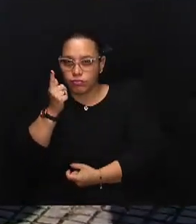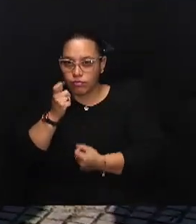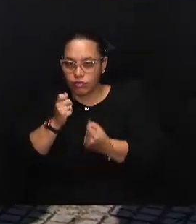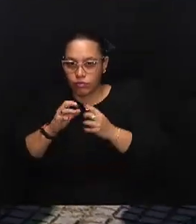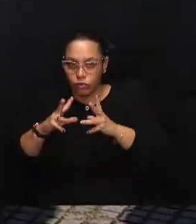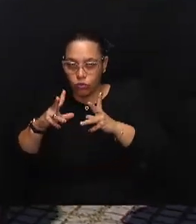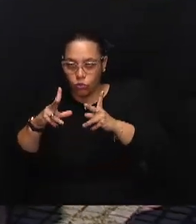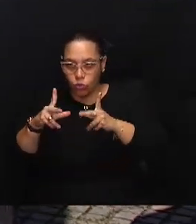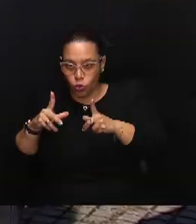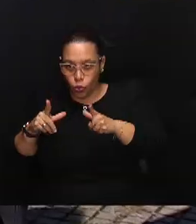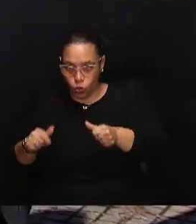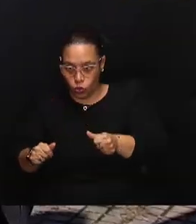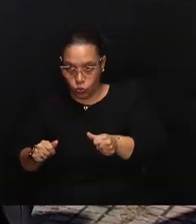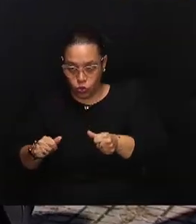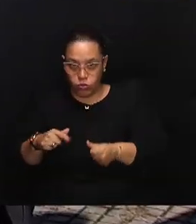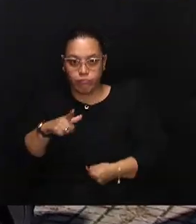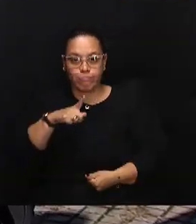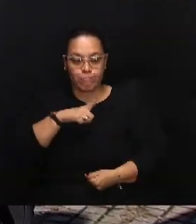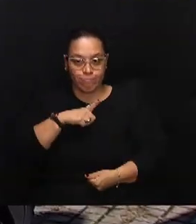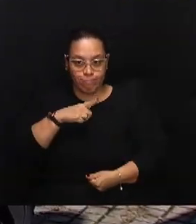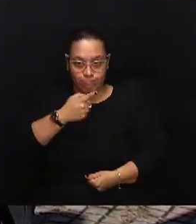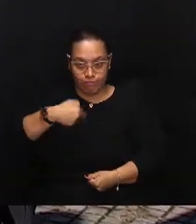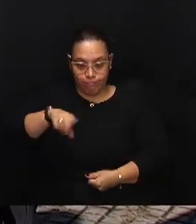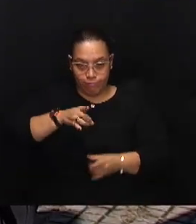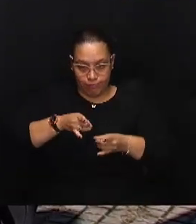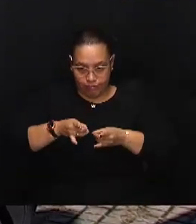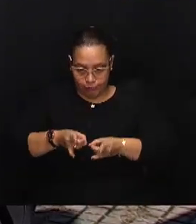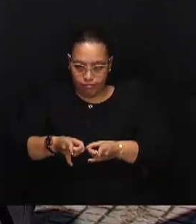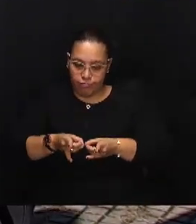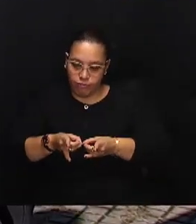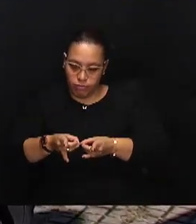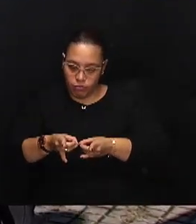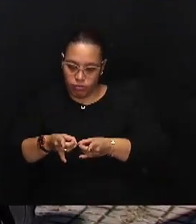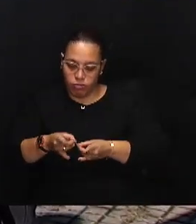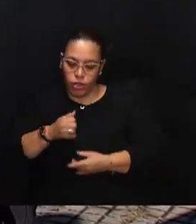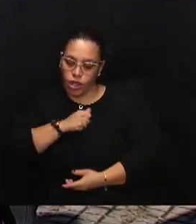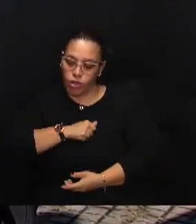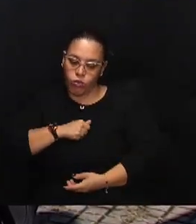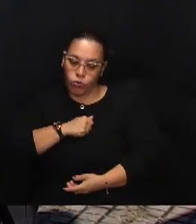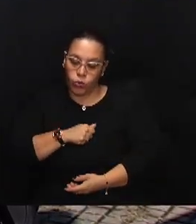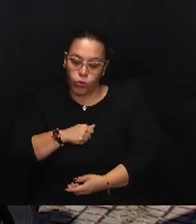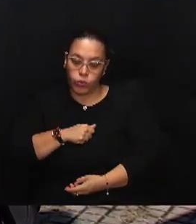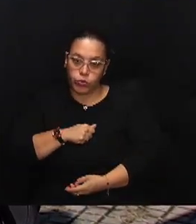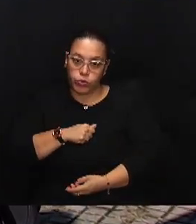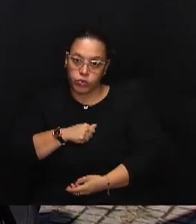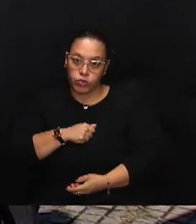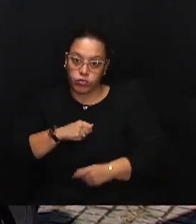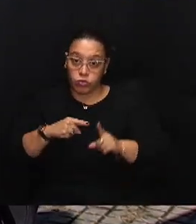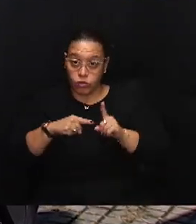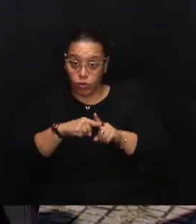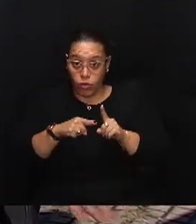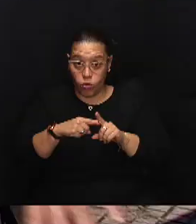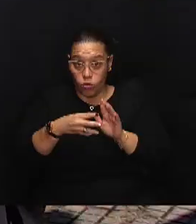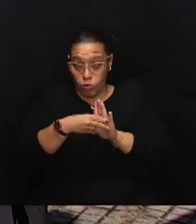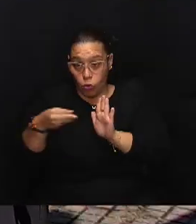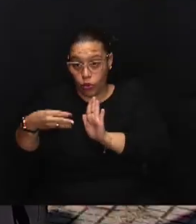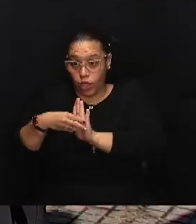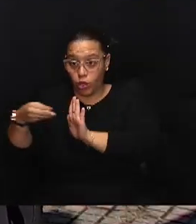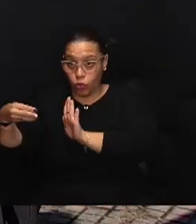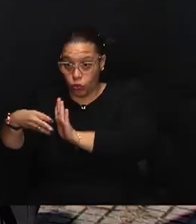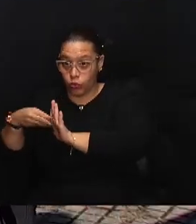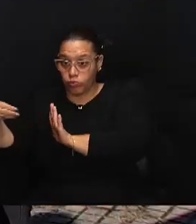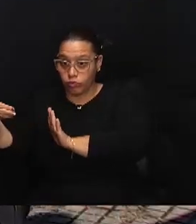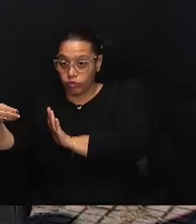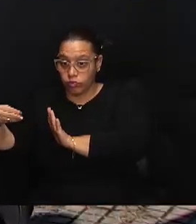os ativos que existiam no Cemitério da Saudade, que na verdade virou um cemitério modelo para a